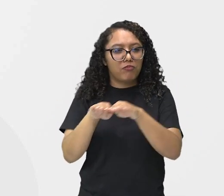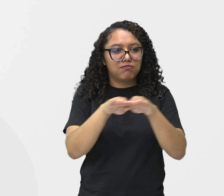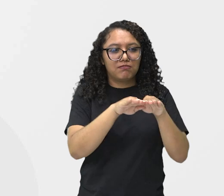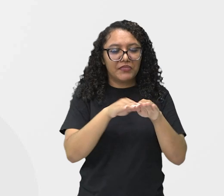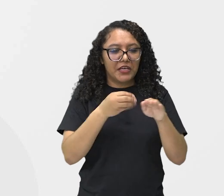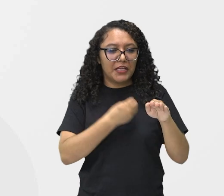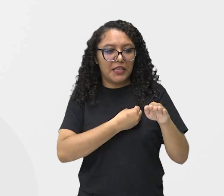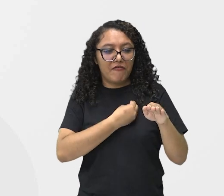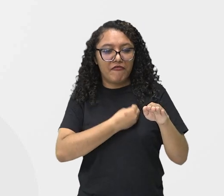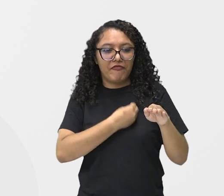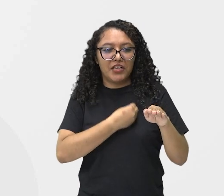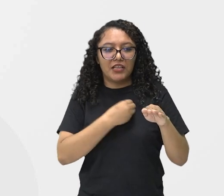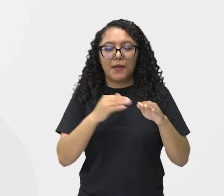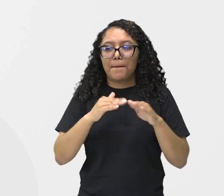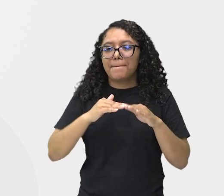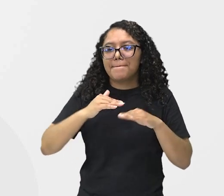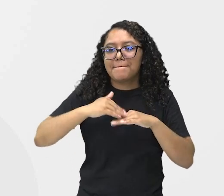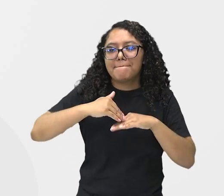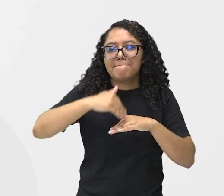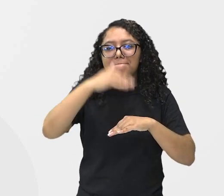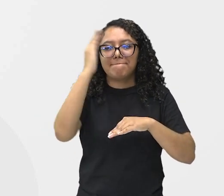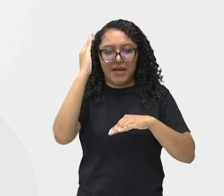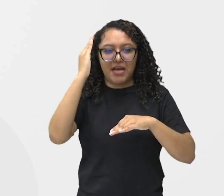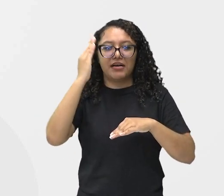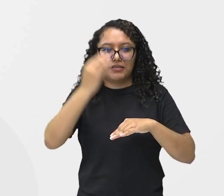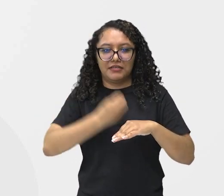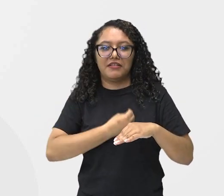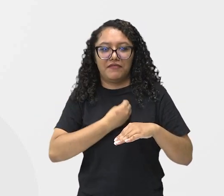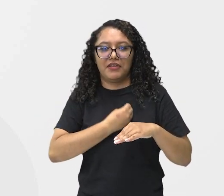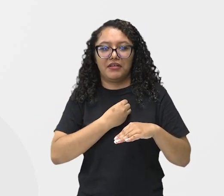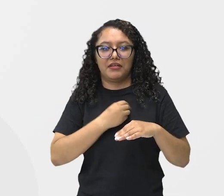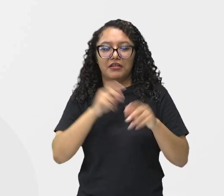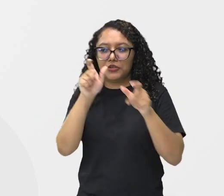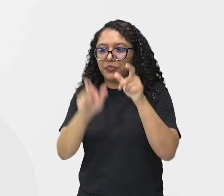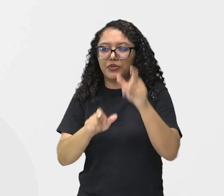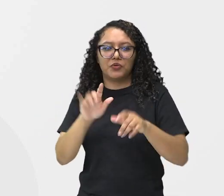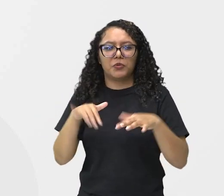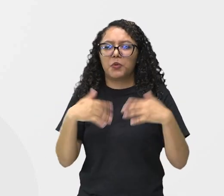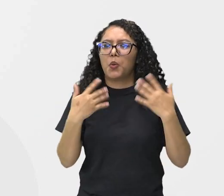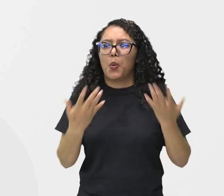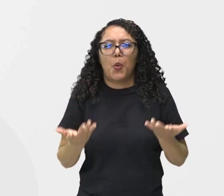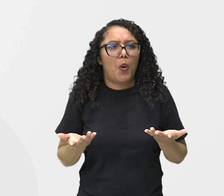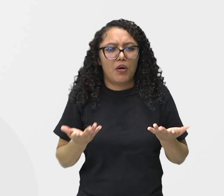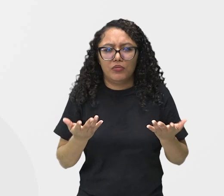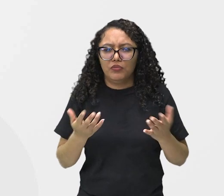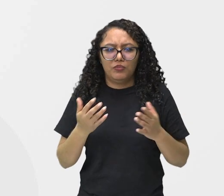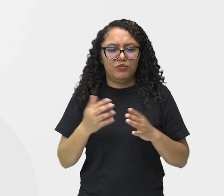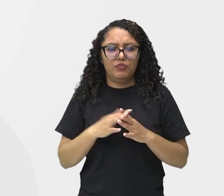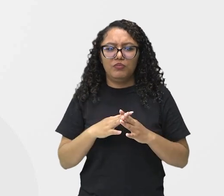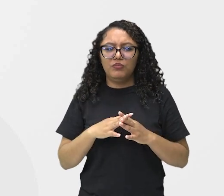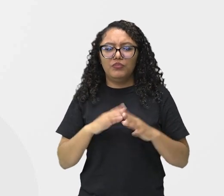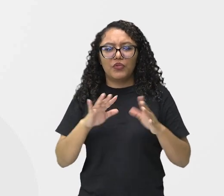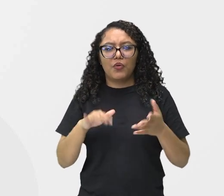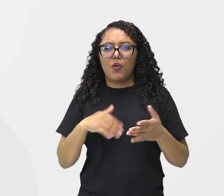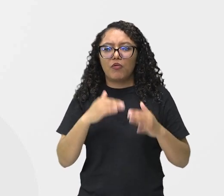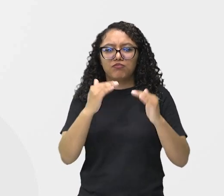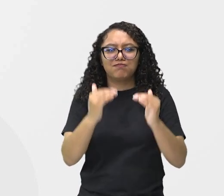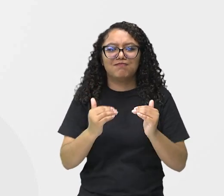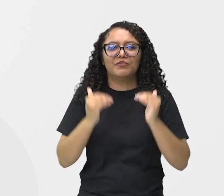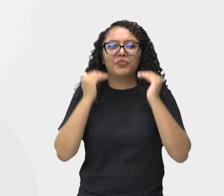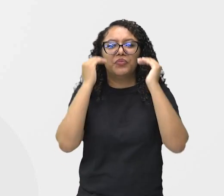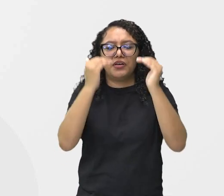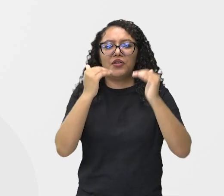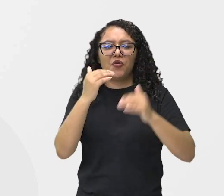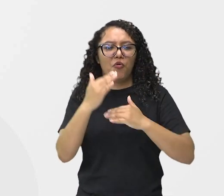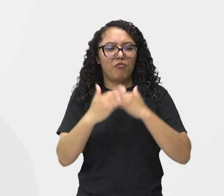terrena? Qual que predominava menos? Qual que elevava mais o ser humano? Qual que ajudava mais o